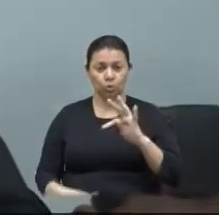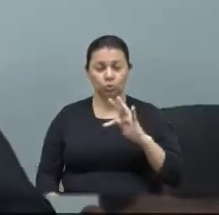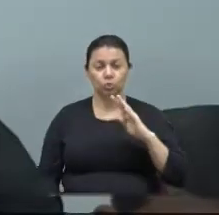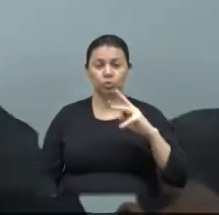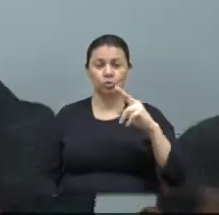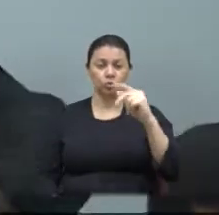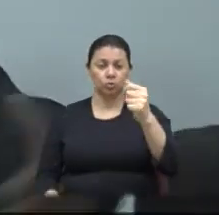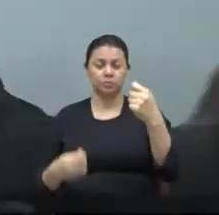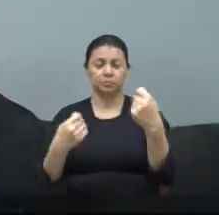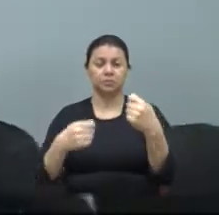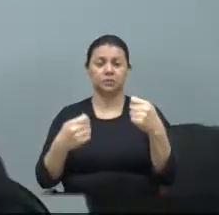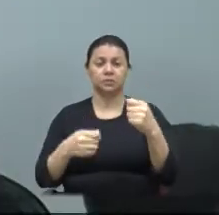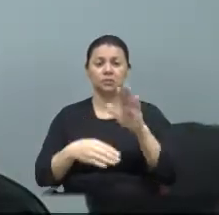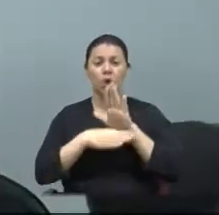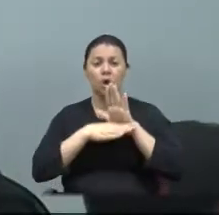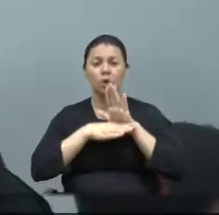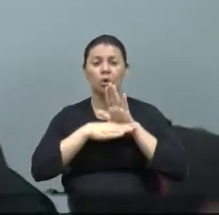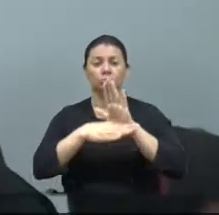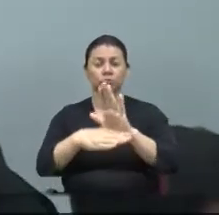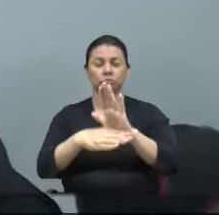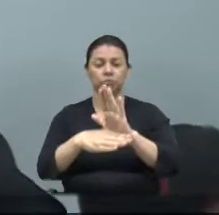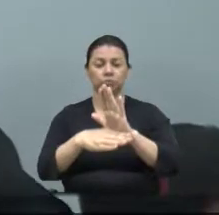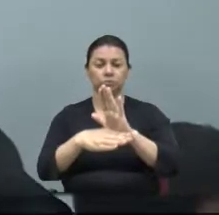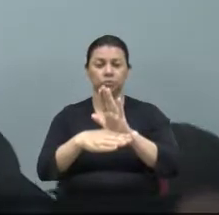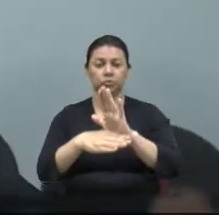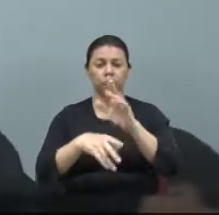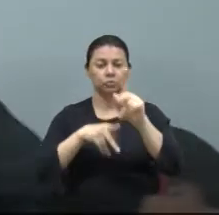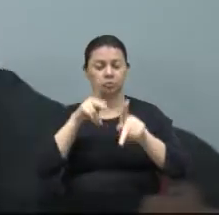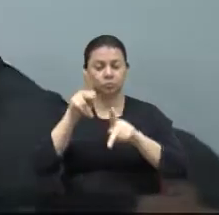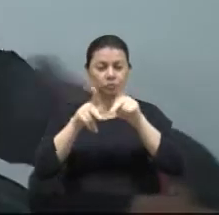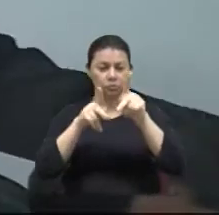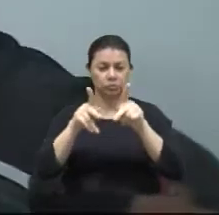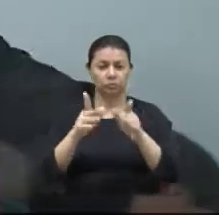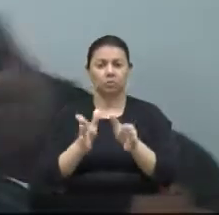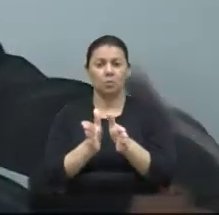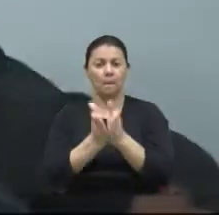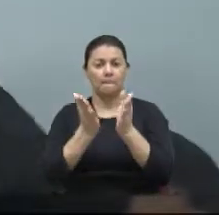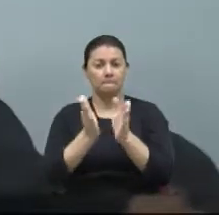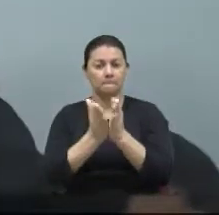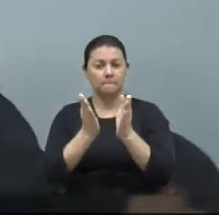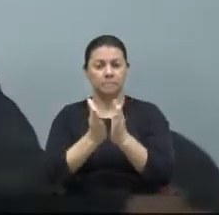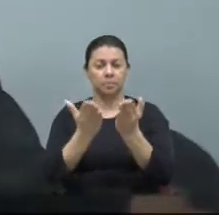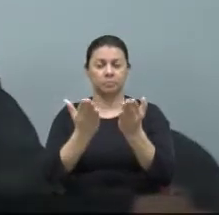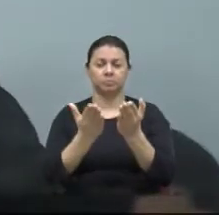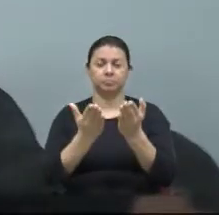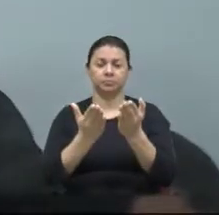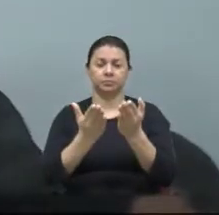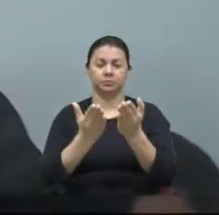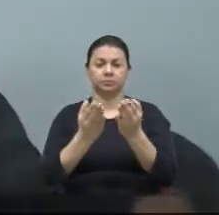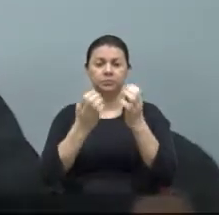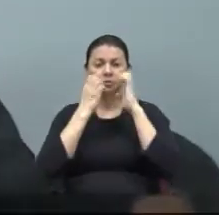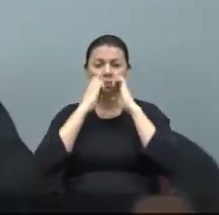um só mas também levar a mensagem de